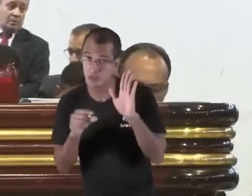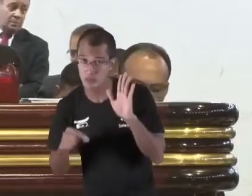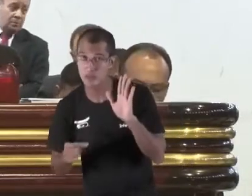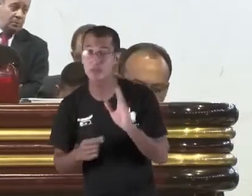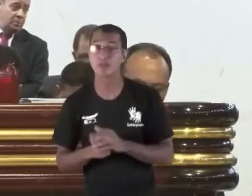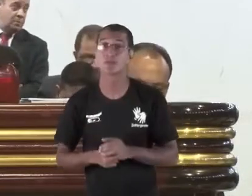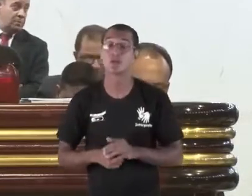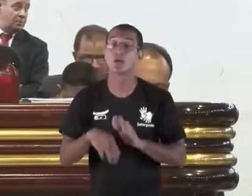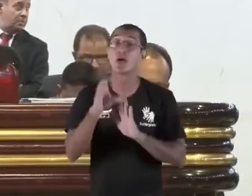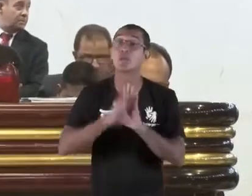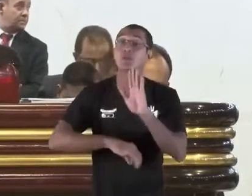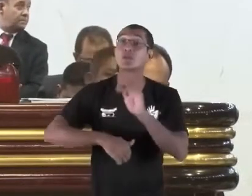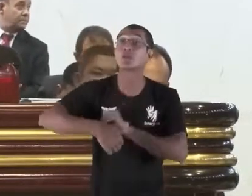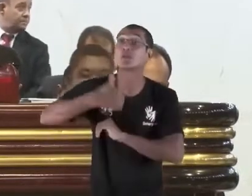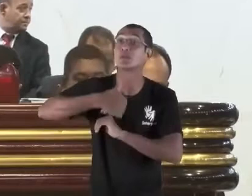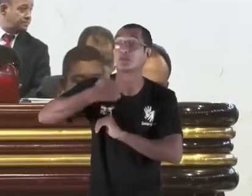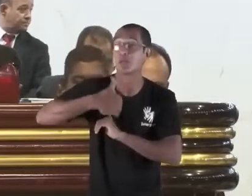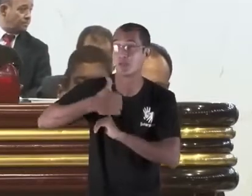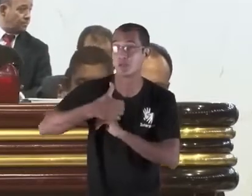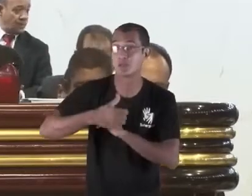no capítulo 1